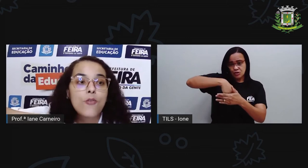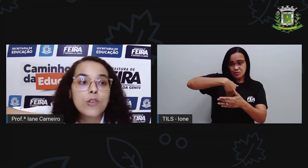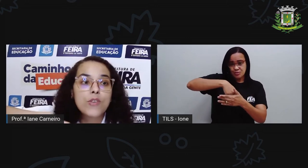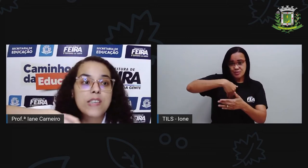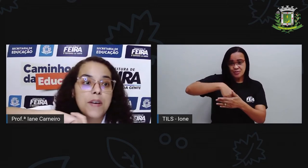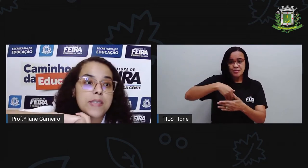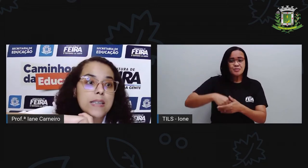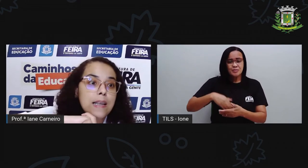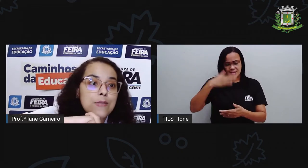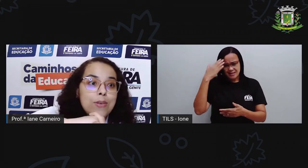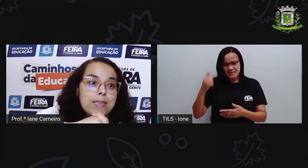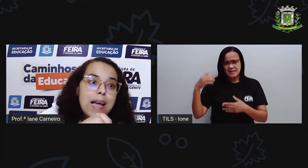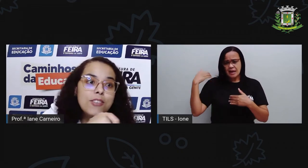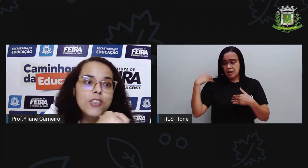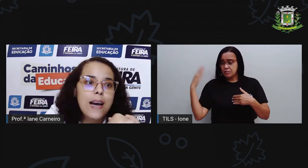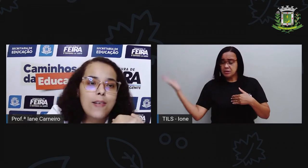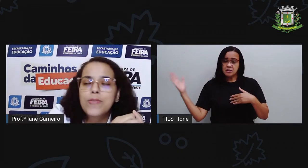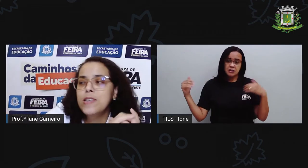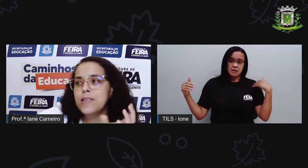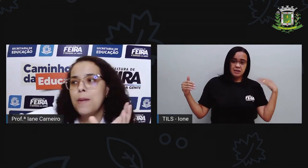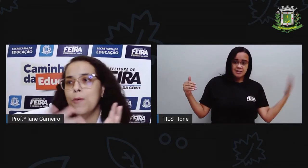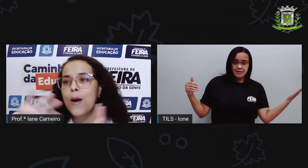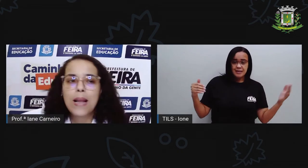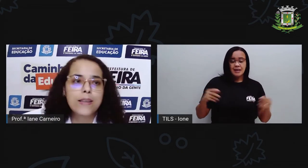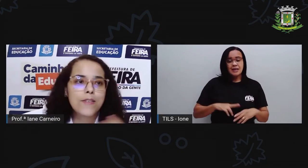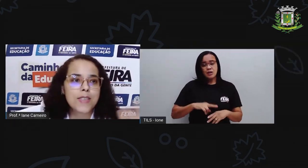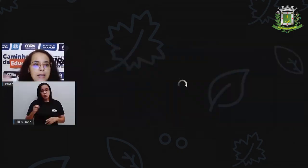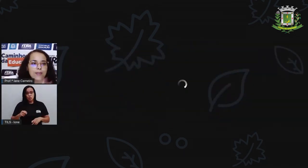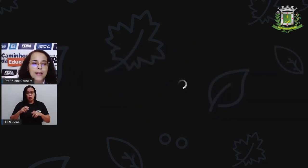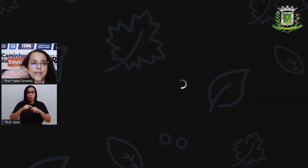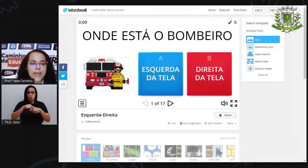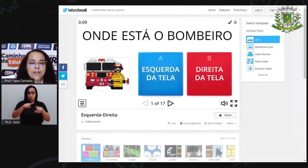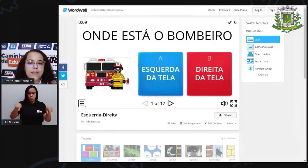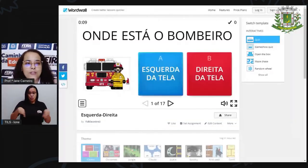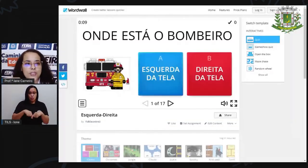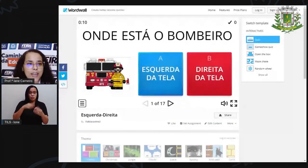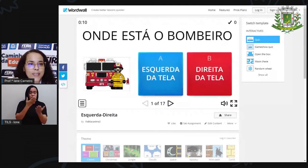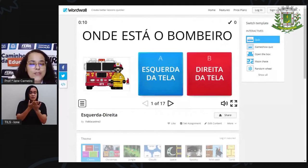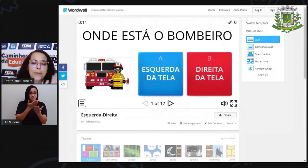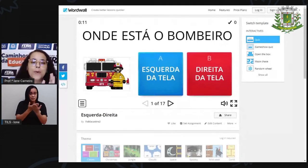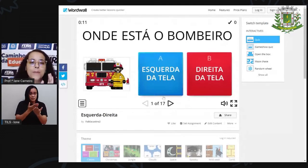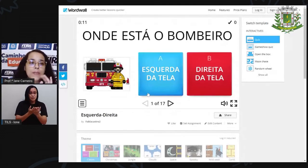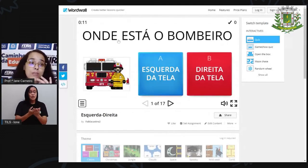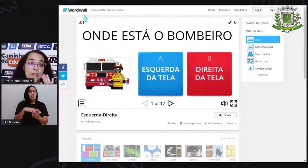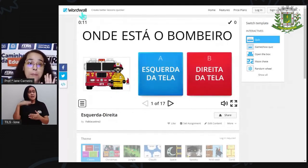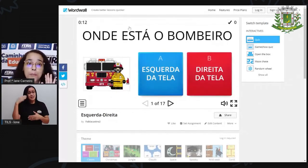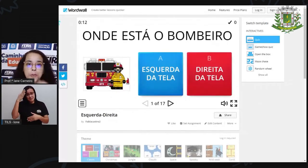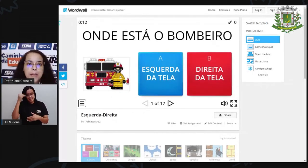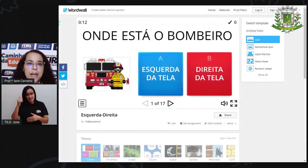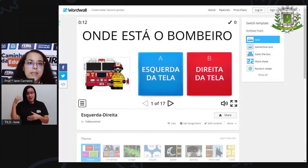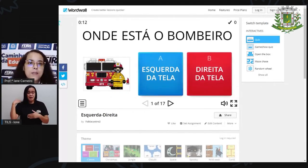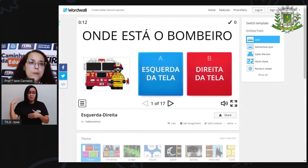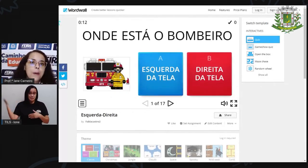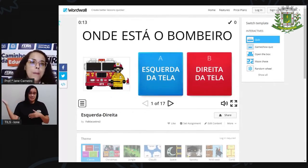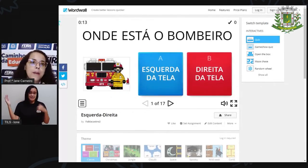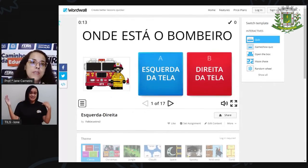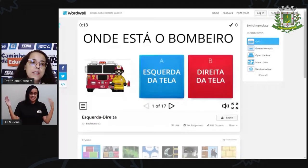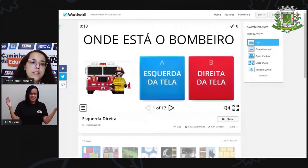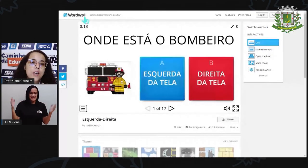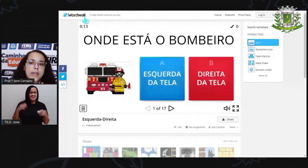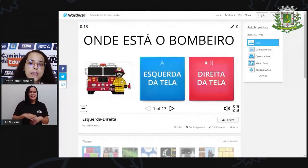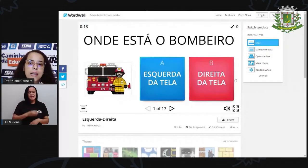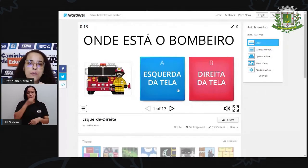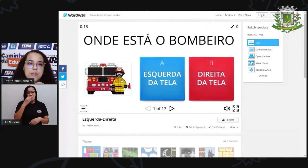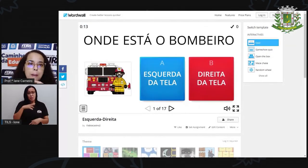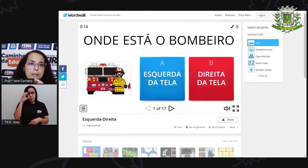Aí quando você vai sentar na sua sala de aula, você já sabe qual é lado que você vai do lado esquerdo, do lado direito, tá bom? Então serve muito pra isso, pra você